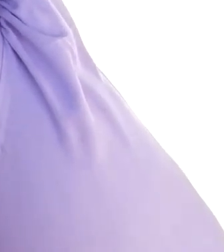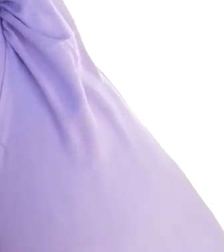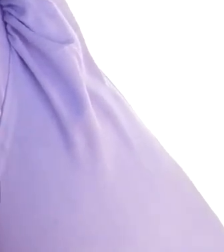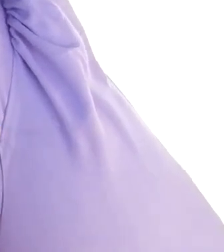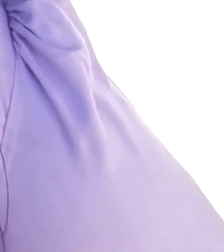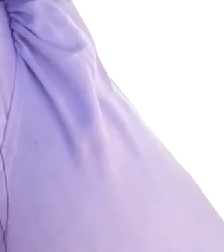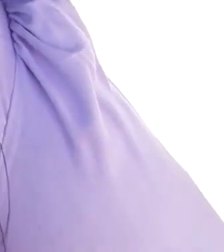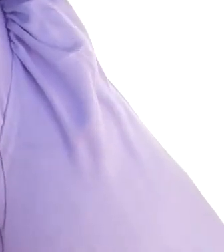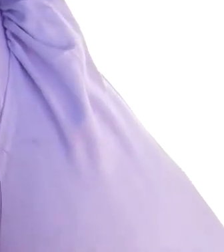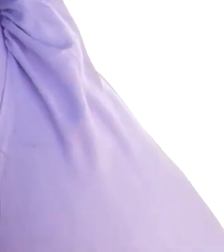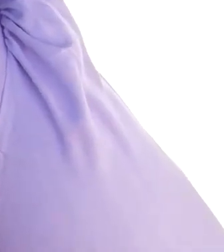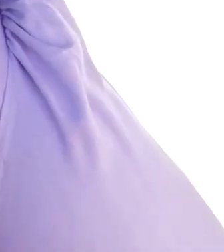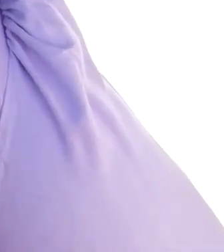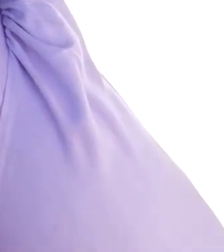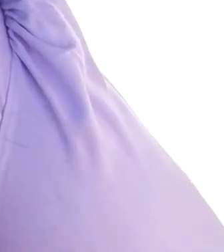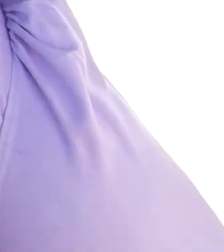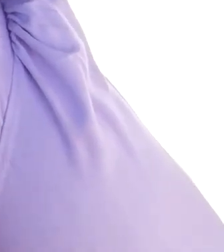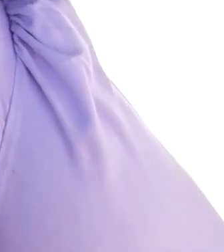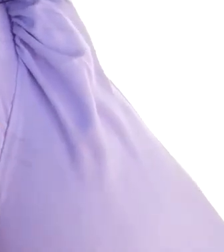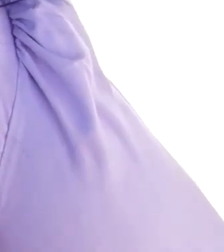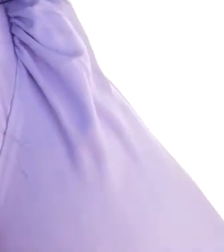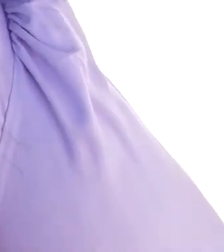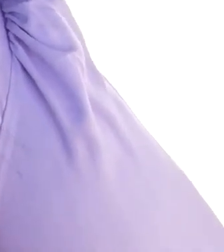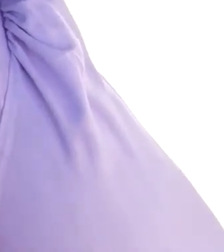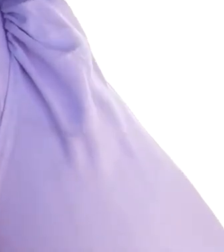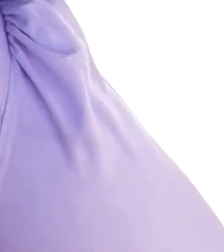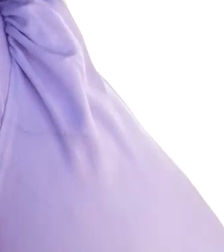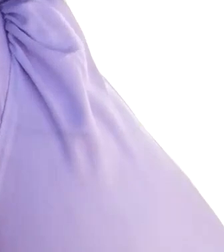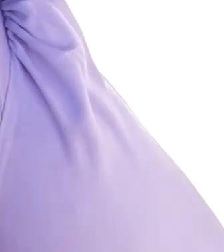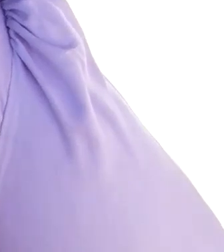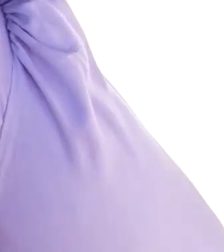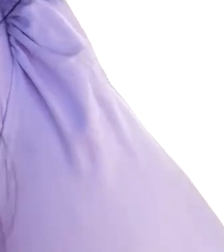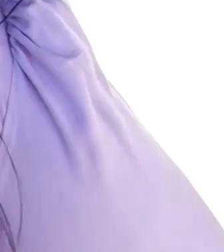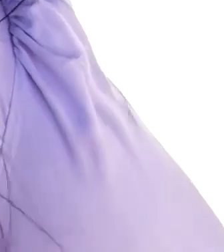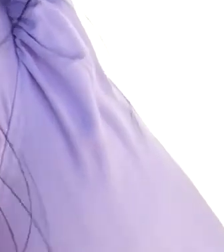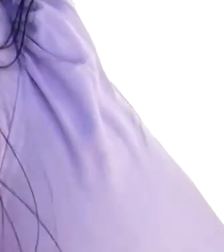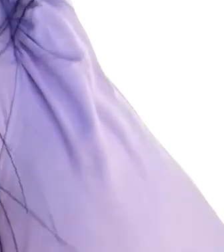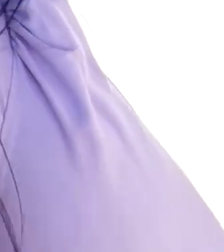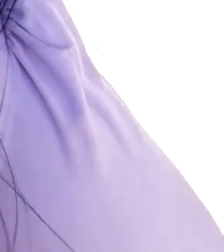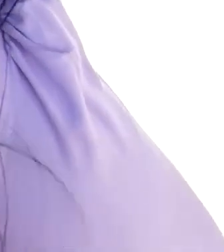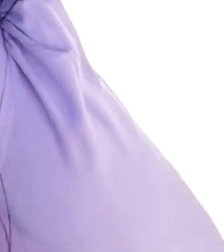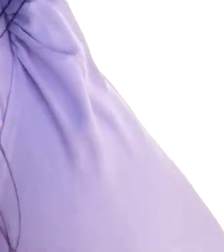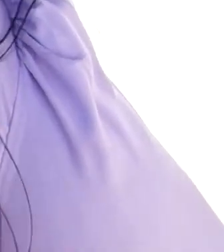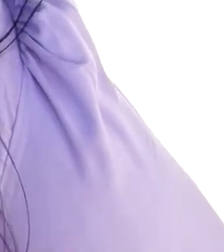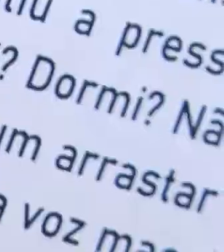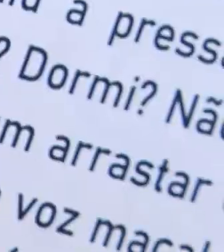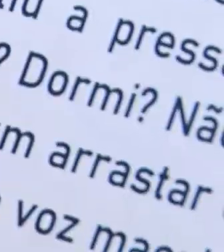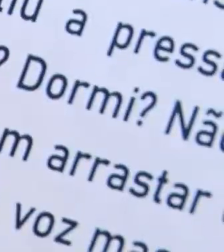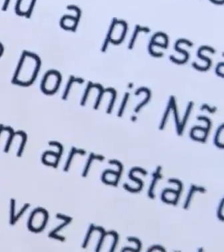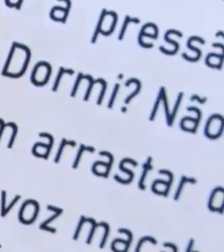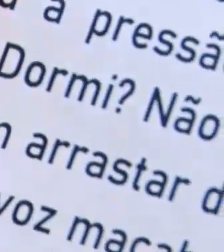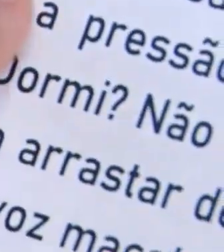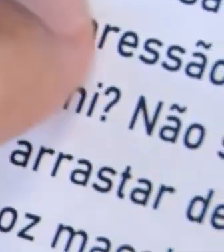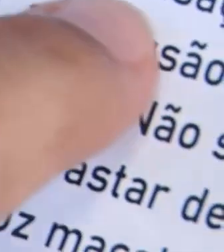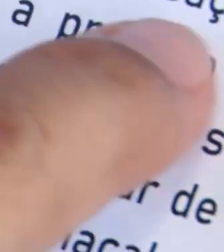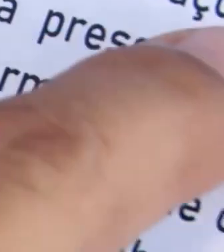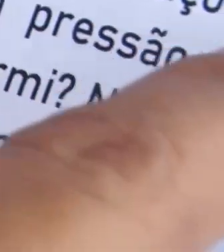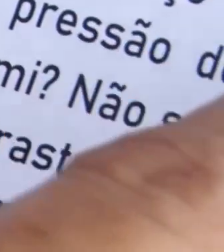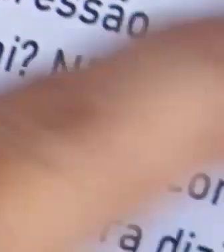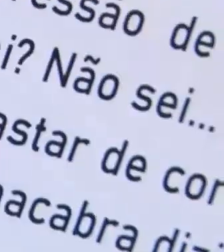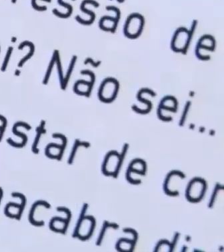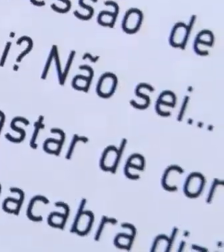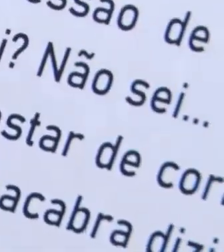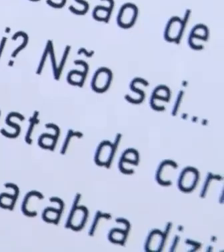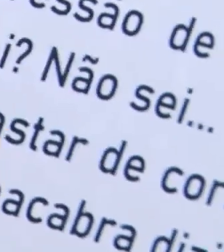vai mostrar para a criança esse aspecto lúdico, né, e vai levar, conduzir a criança a ter interesse